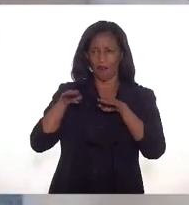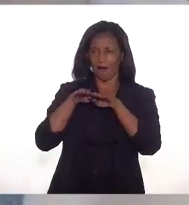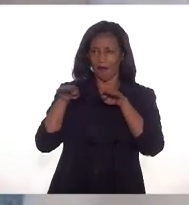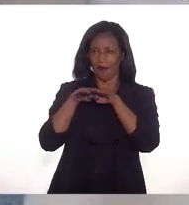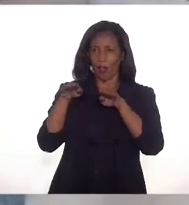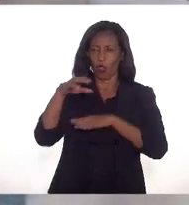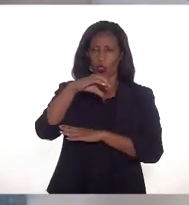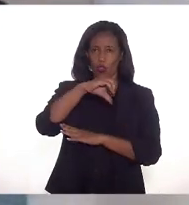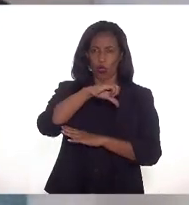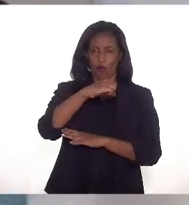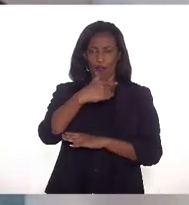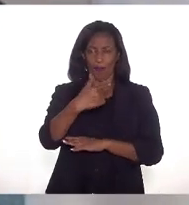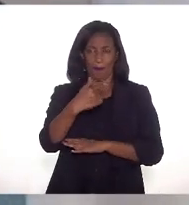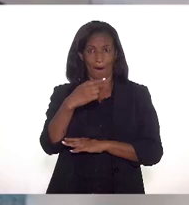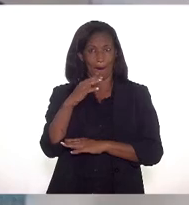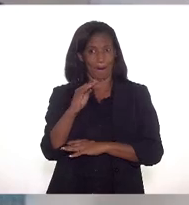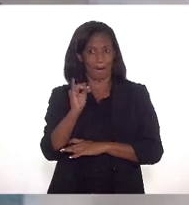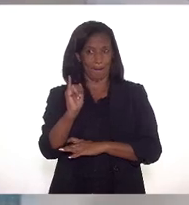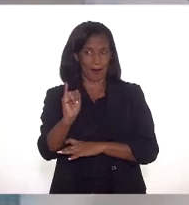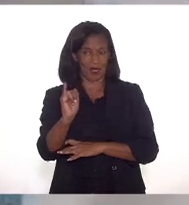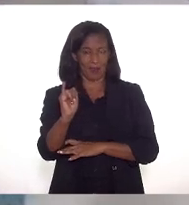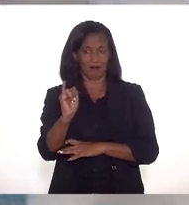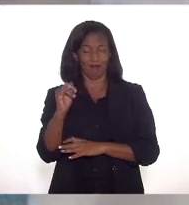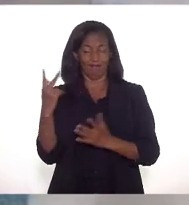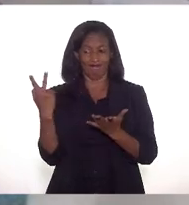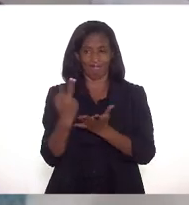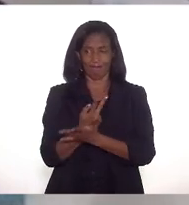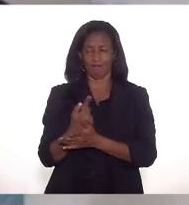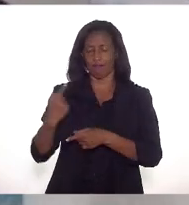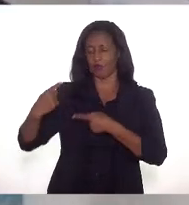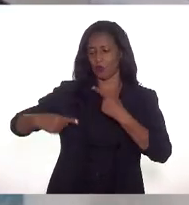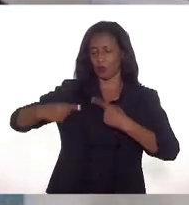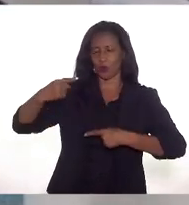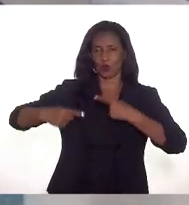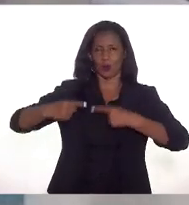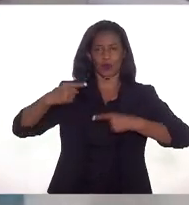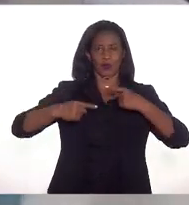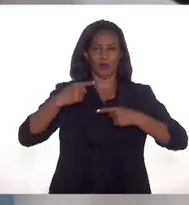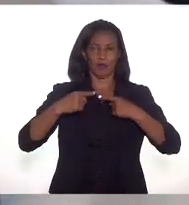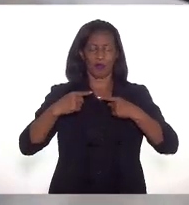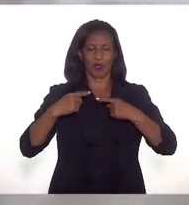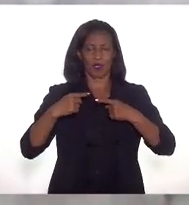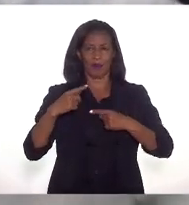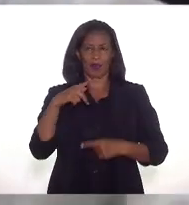92 bi, que vem sendo discutido pela nossa PGE.